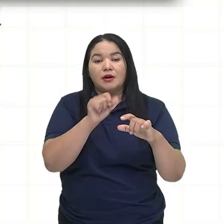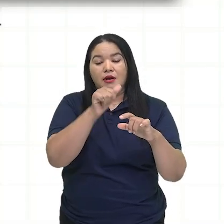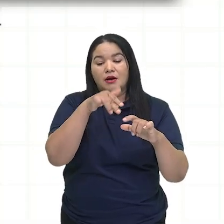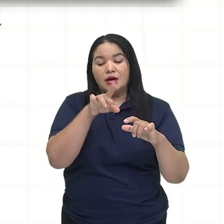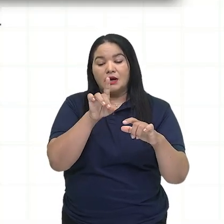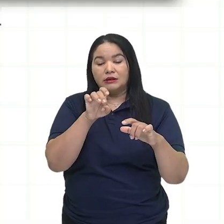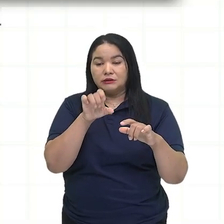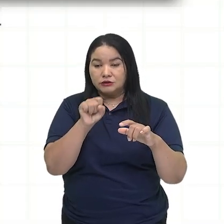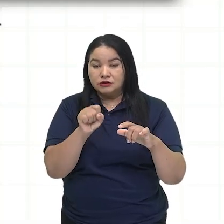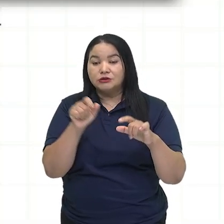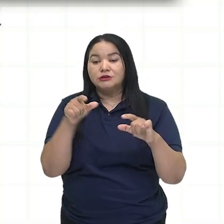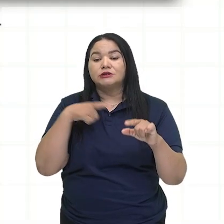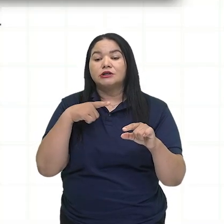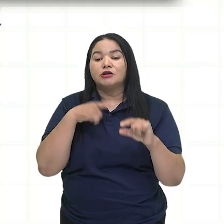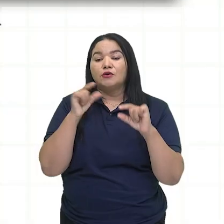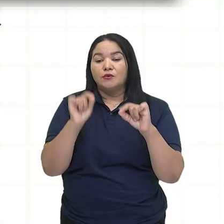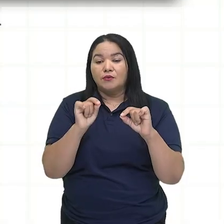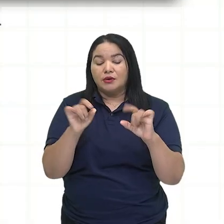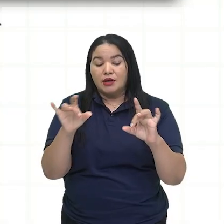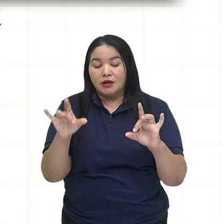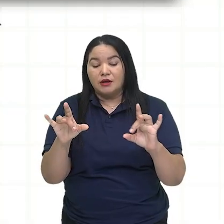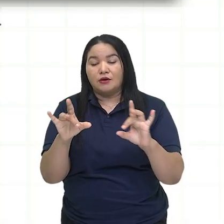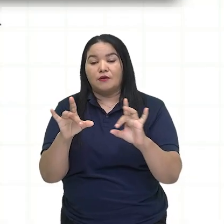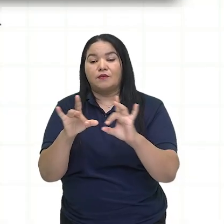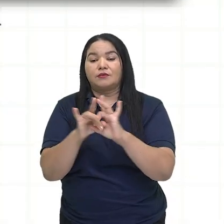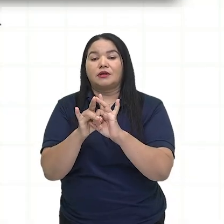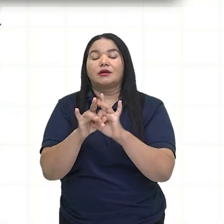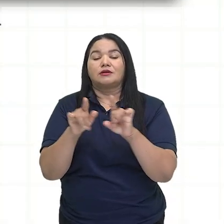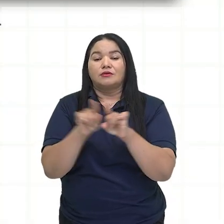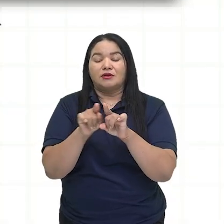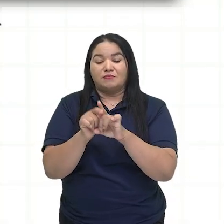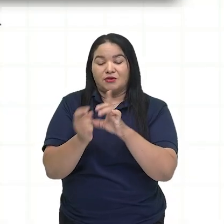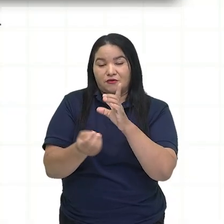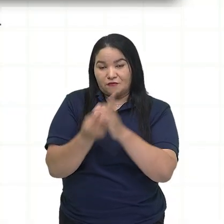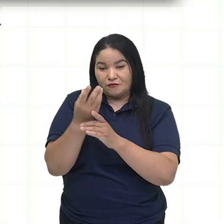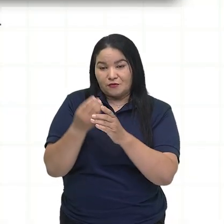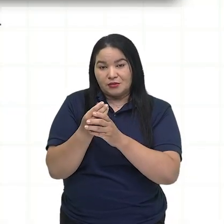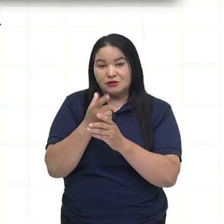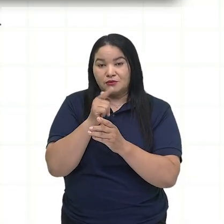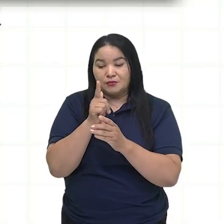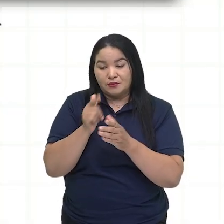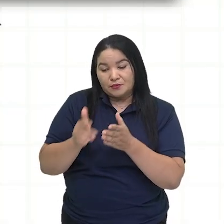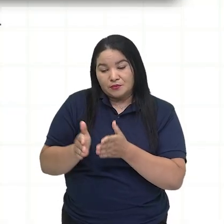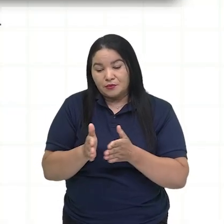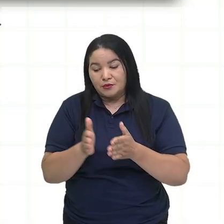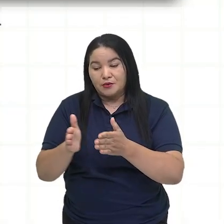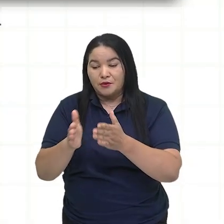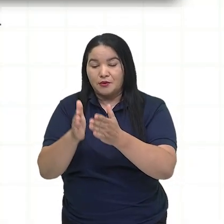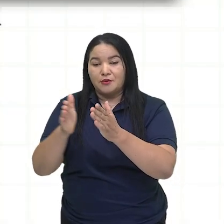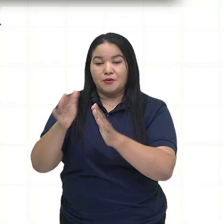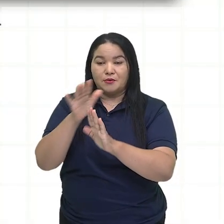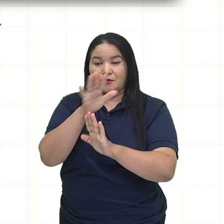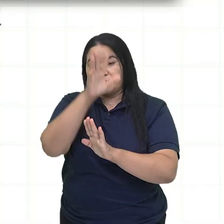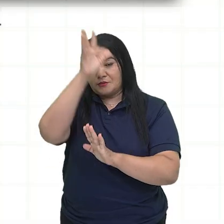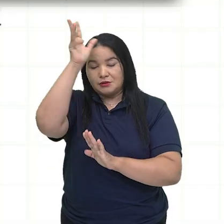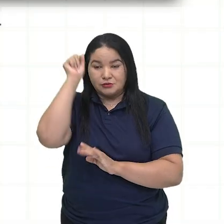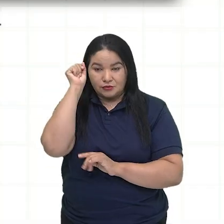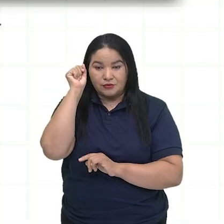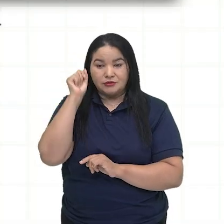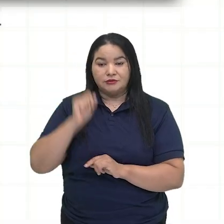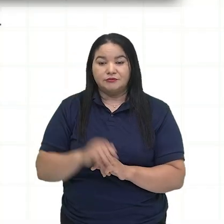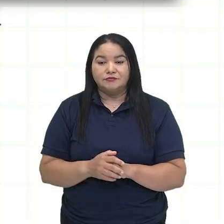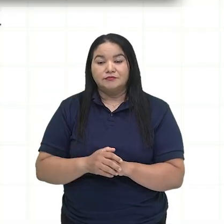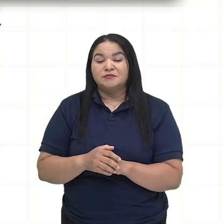ter aqui a conexão e a formação do nosso rio Amazonas, certo? Formando